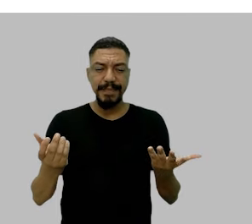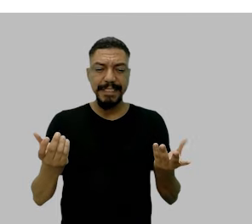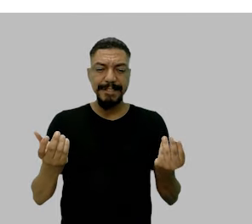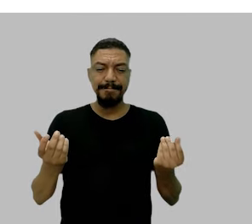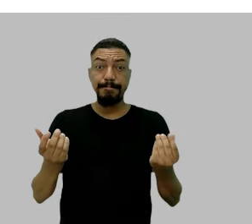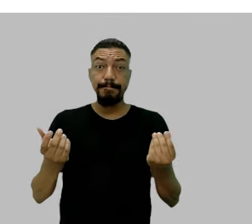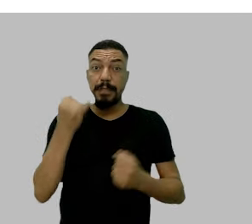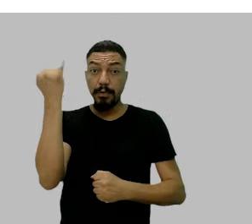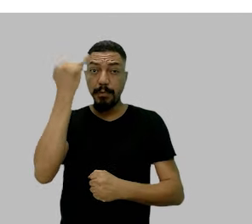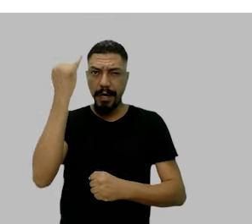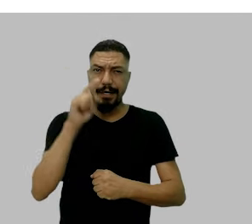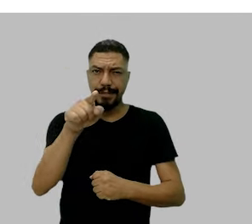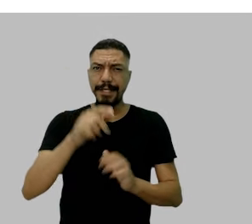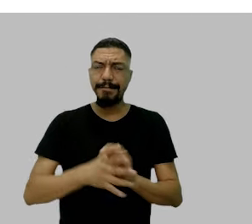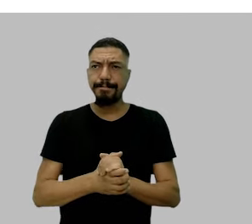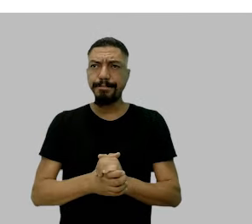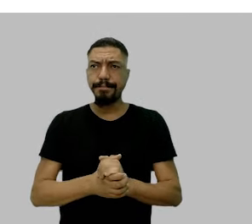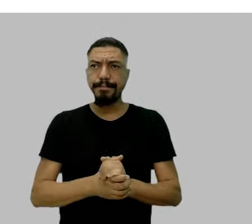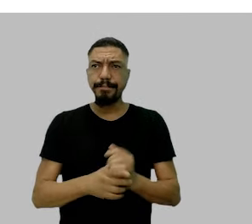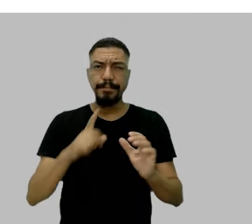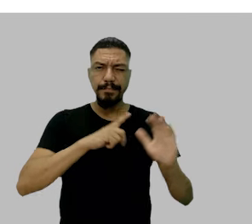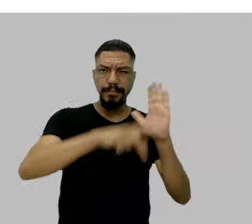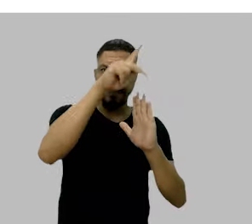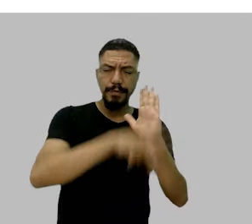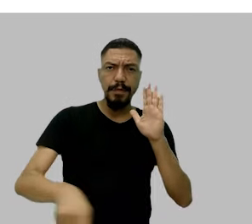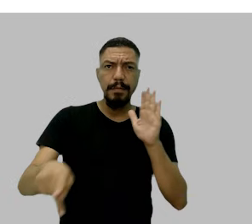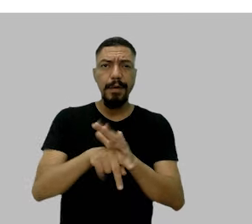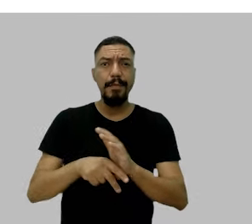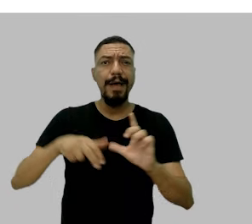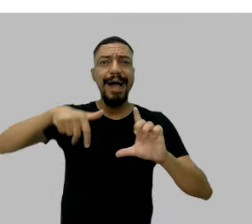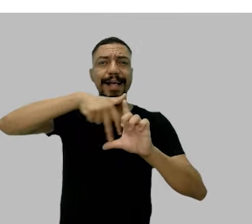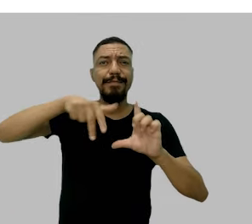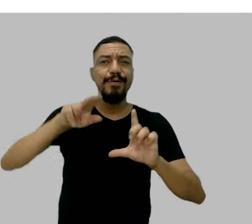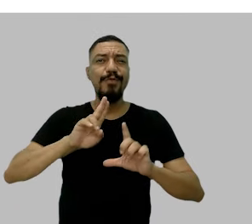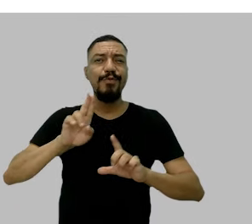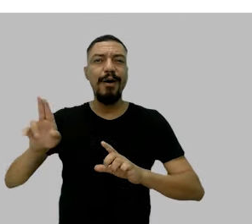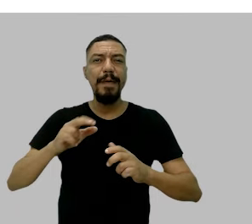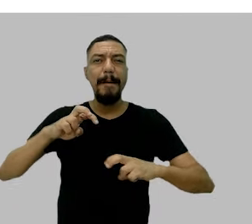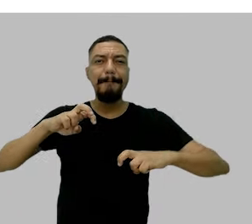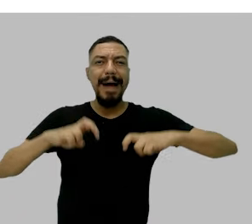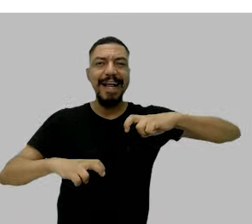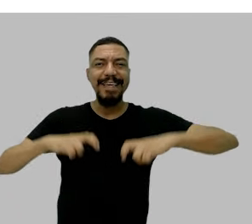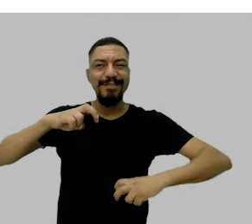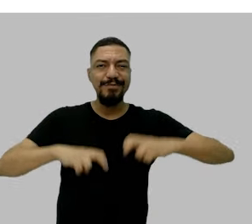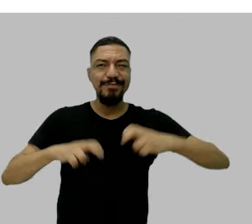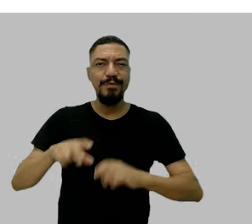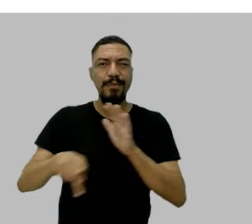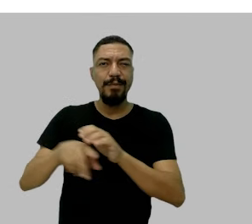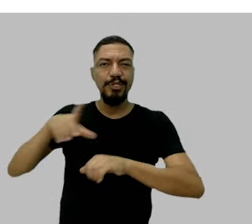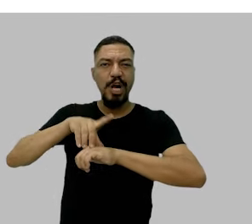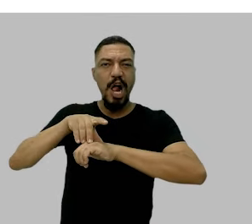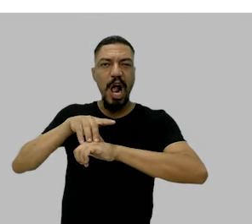muito importante, né? A gente tem um projeto de animação nosso chamado Parquinho Jurássico. Inclusive, curtam,